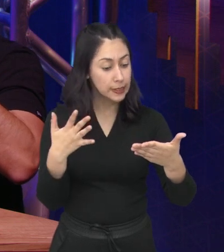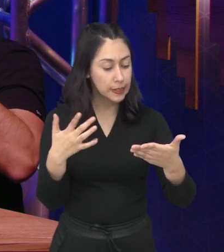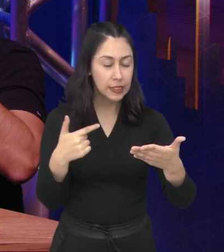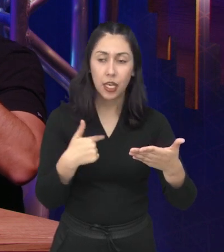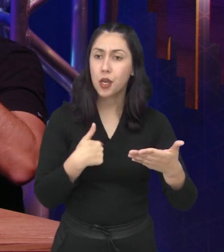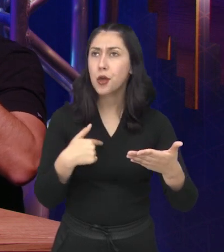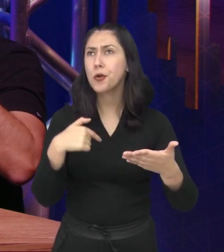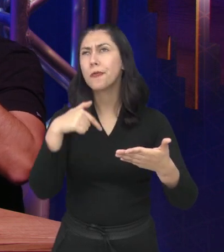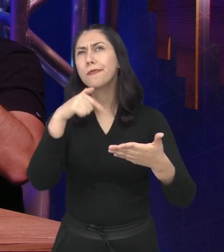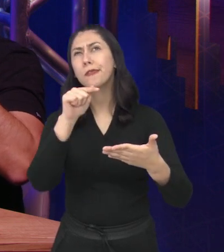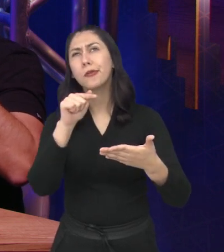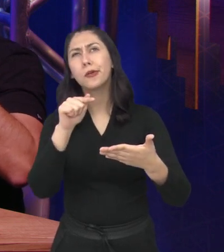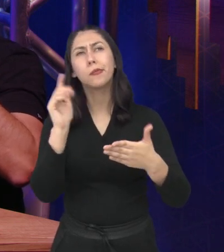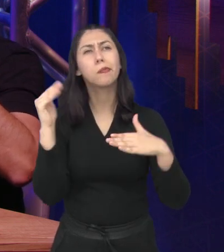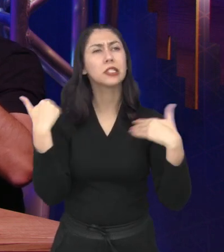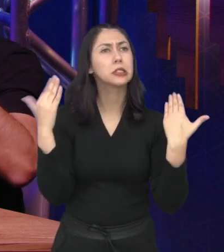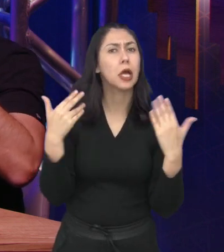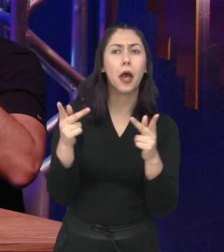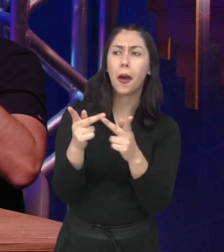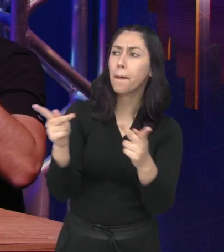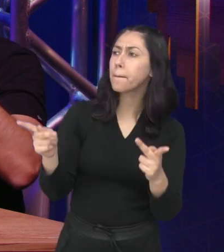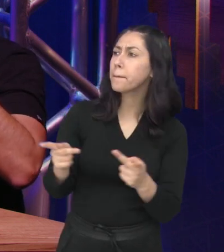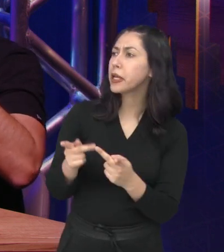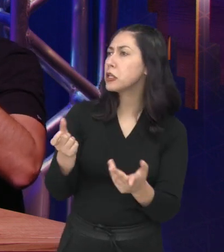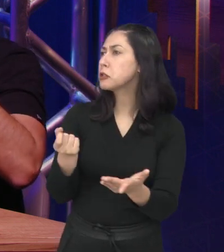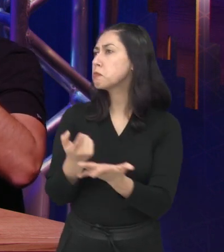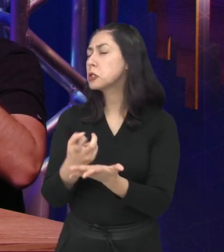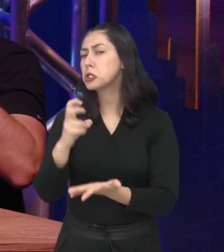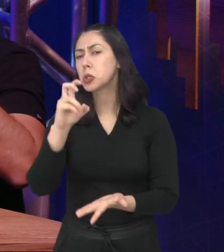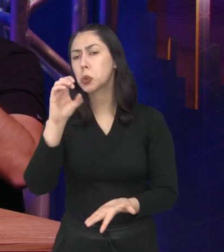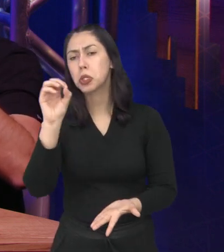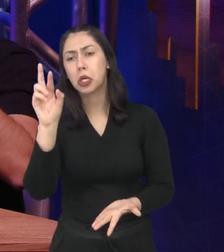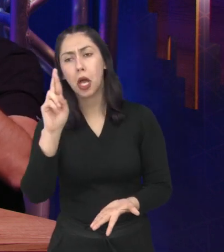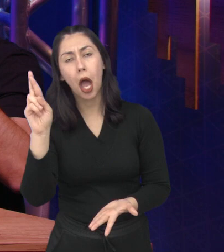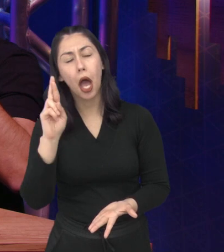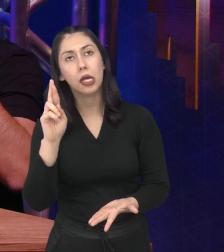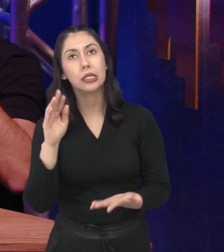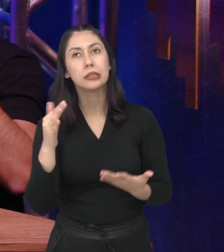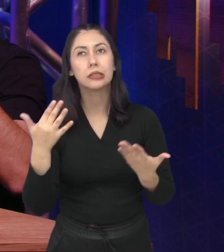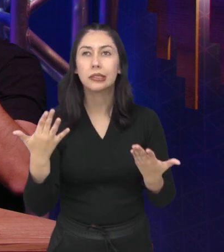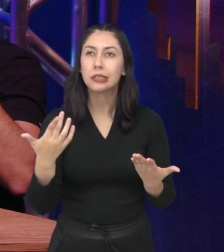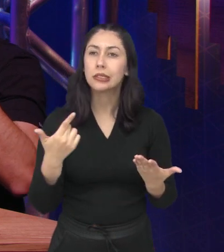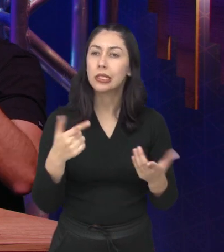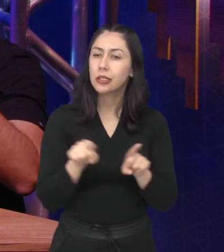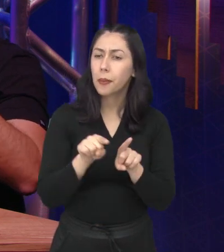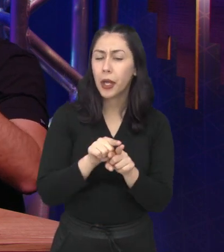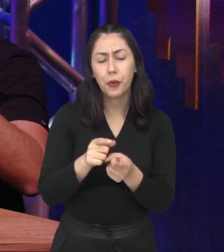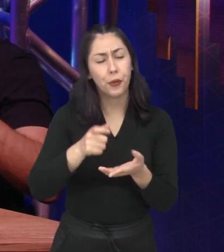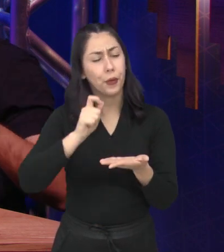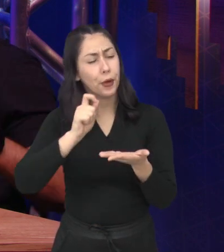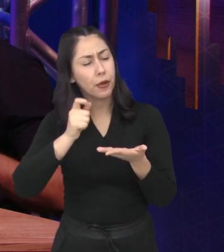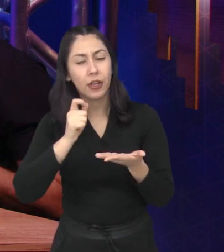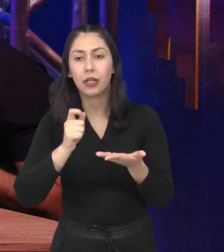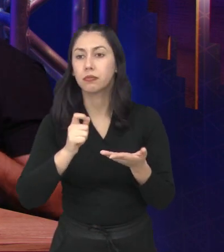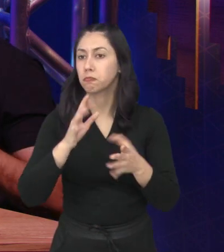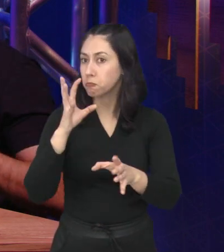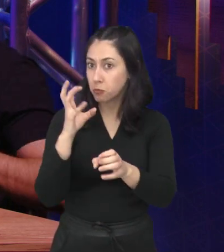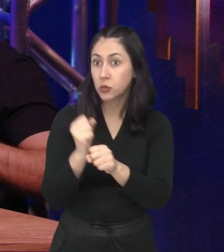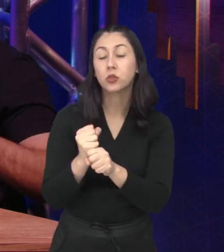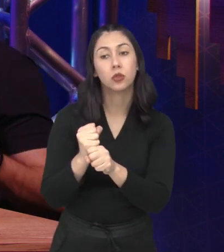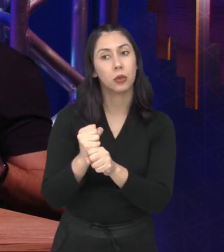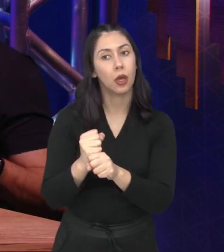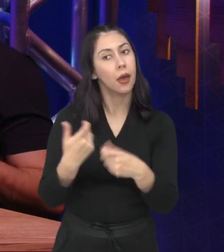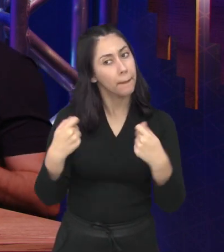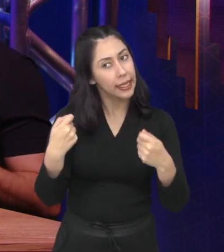Putz, esses dias eu colei não sei aonde, comi uma pizza, gastei uns 50 conto. Aí eu tomei um café e pá. Então